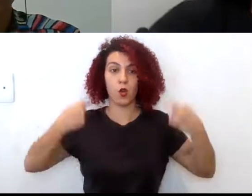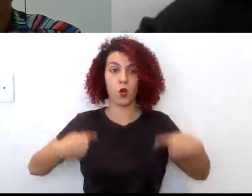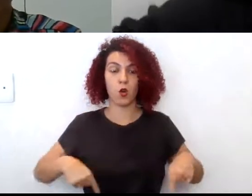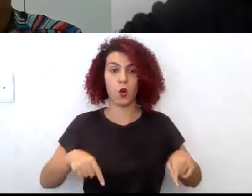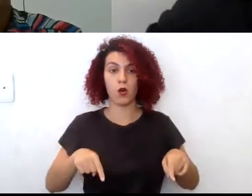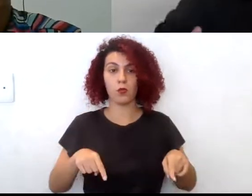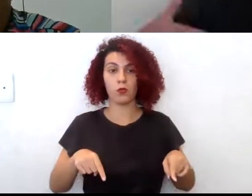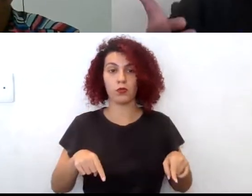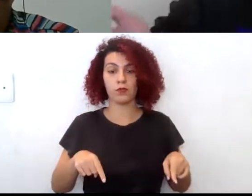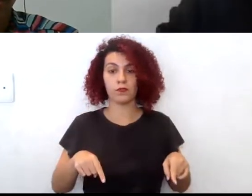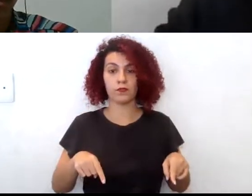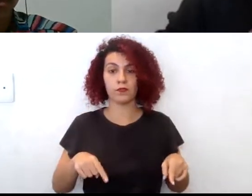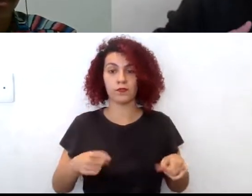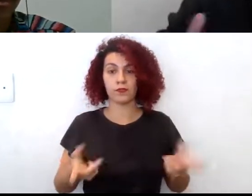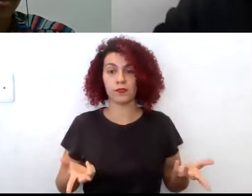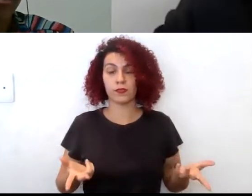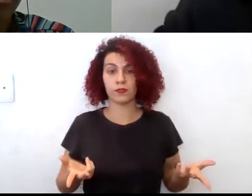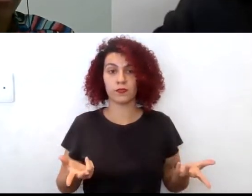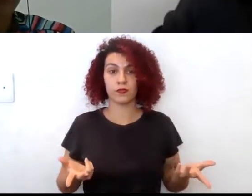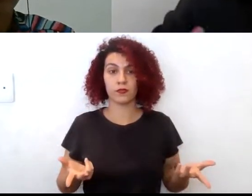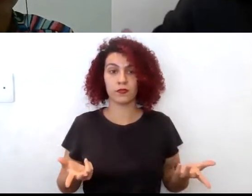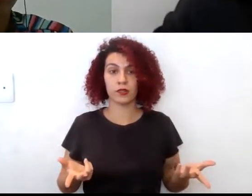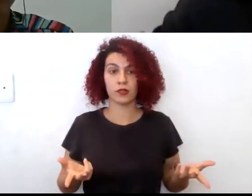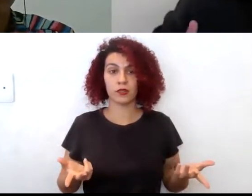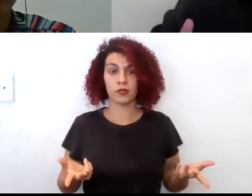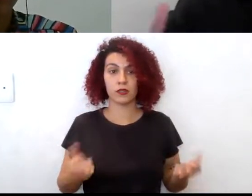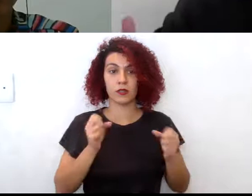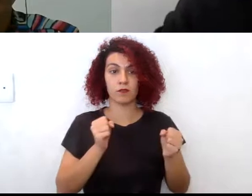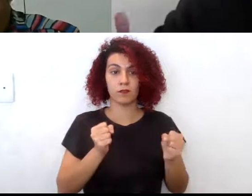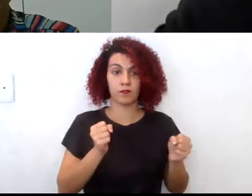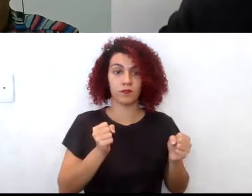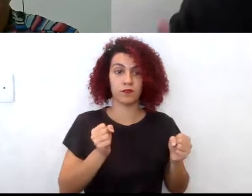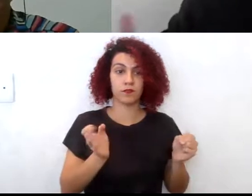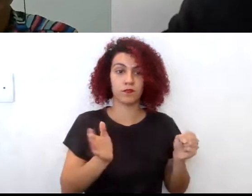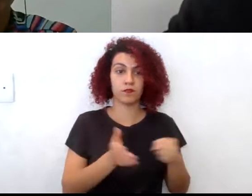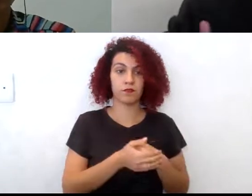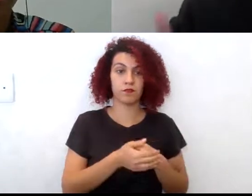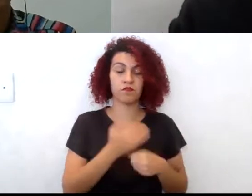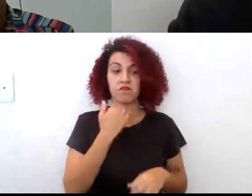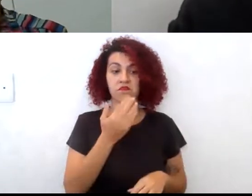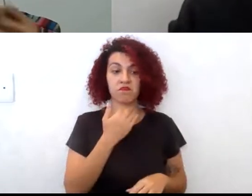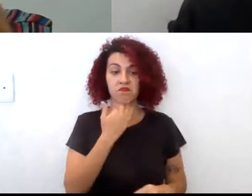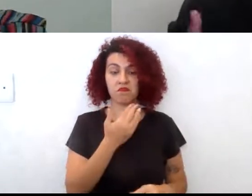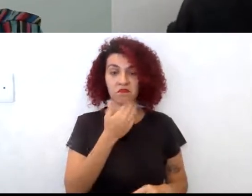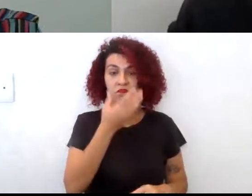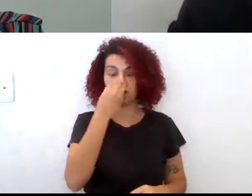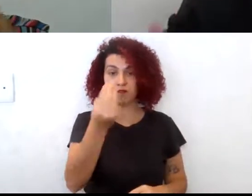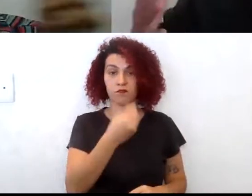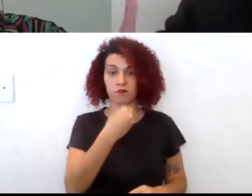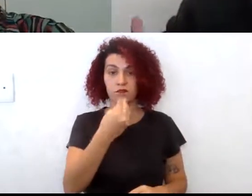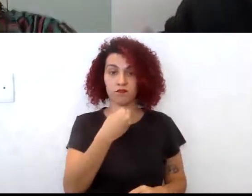legitimados e tipo assim eu posso esconder isso que que ninguém vai se importar porque são realmente corpos que não são